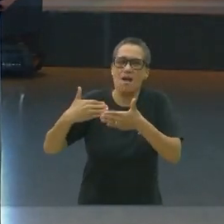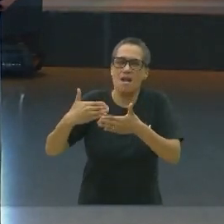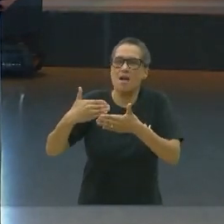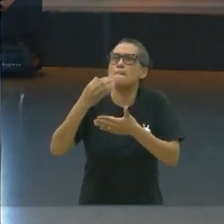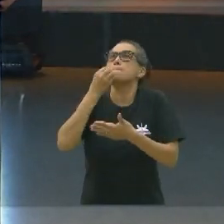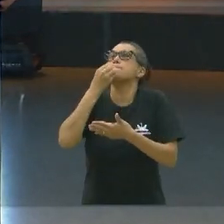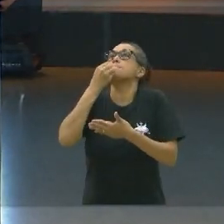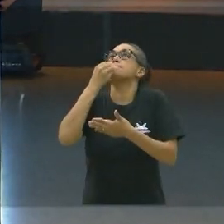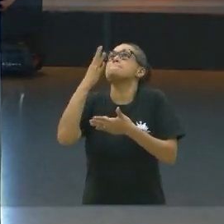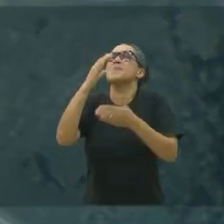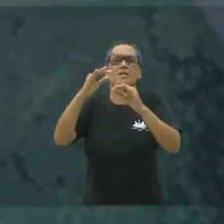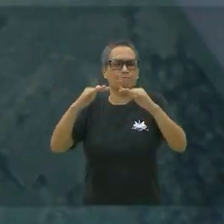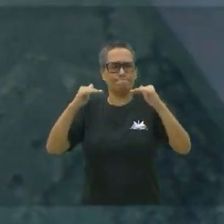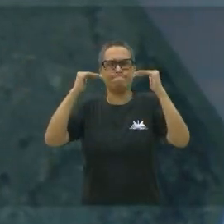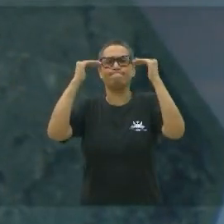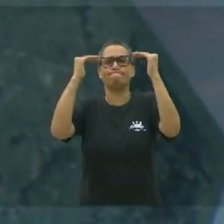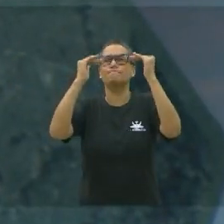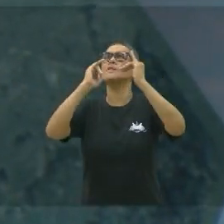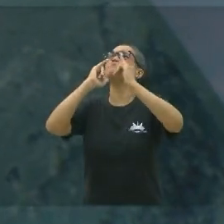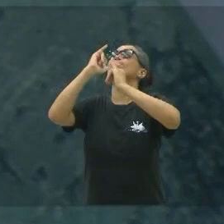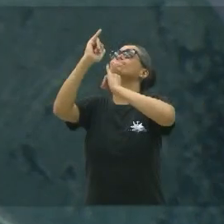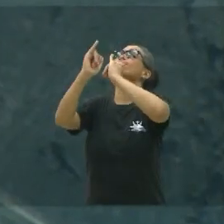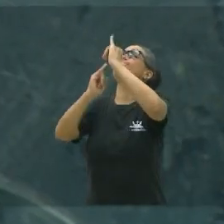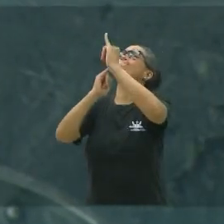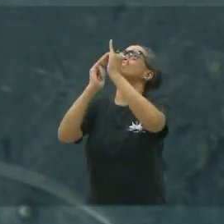bem. Para Jesus,